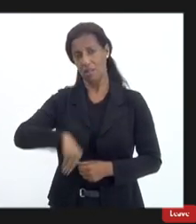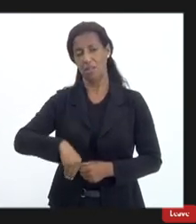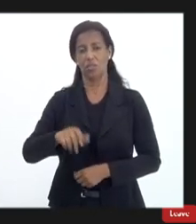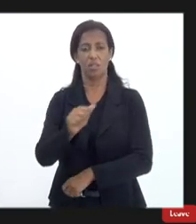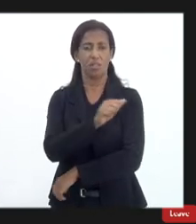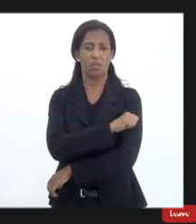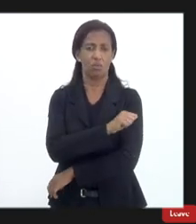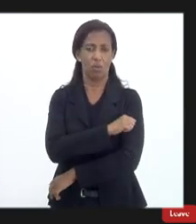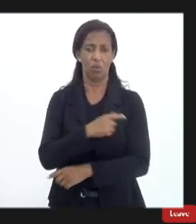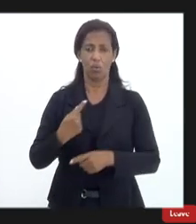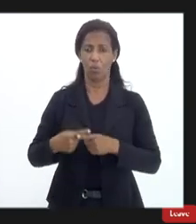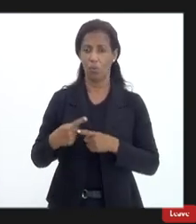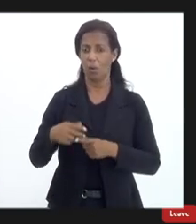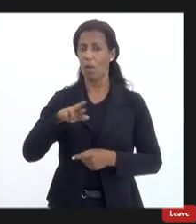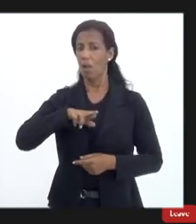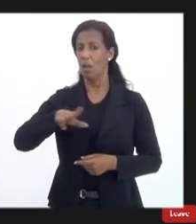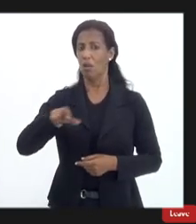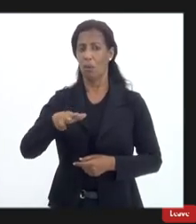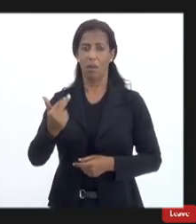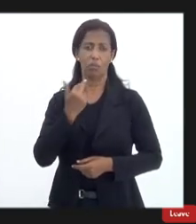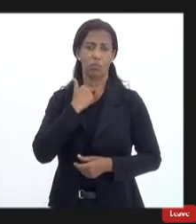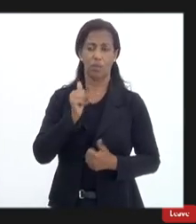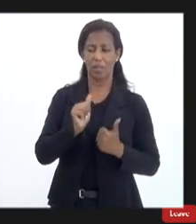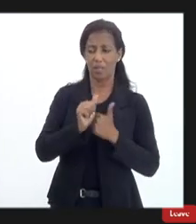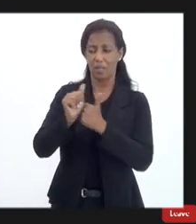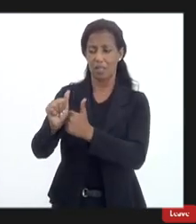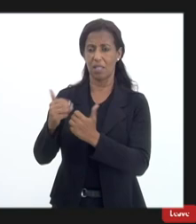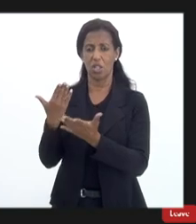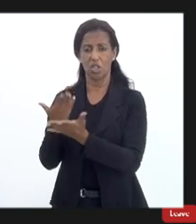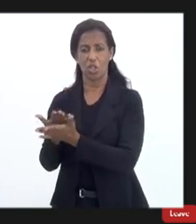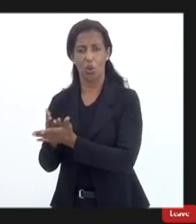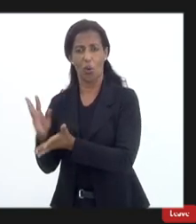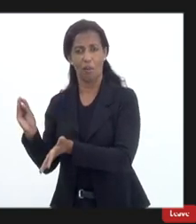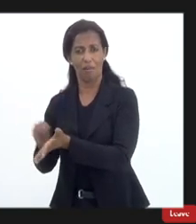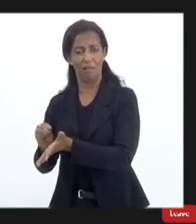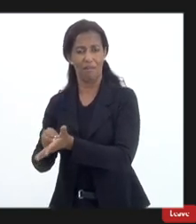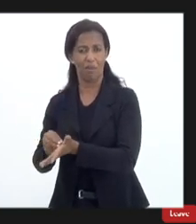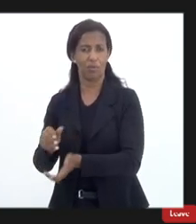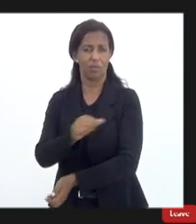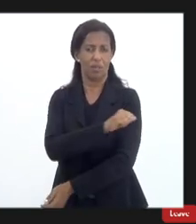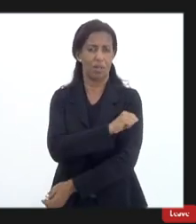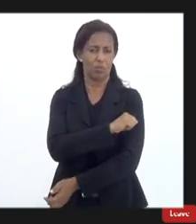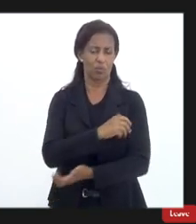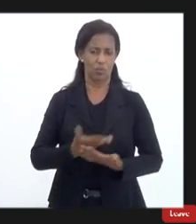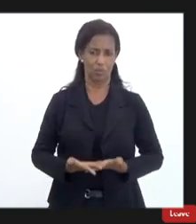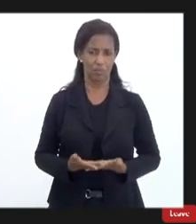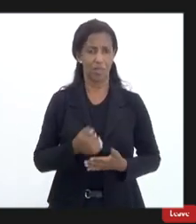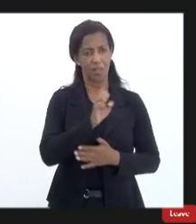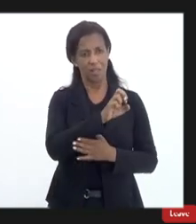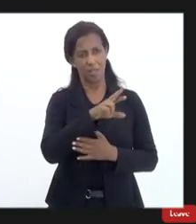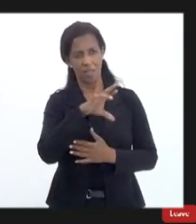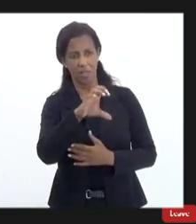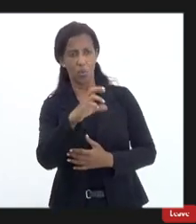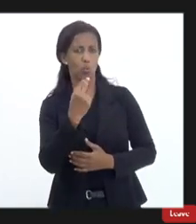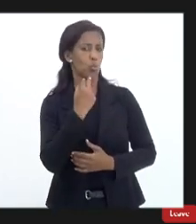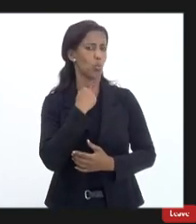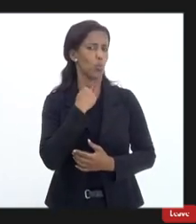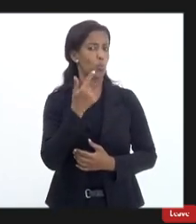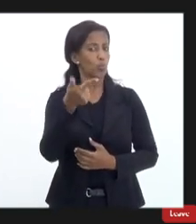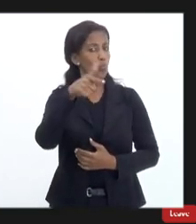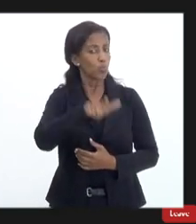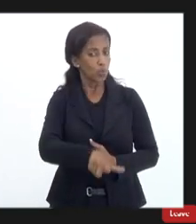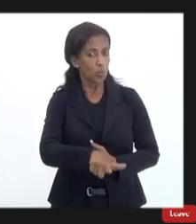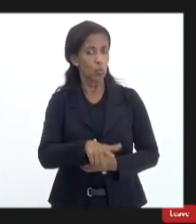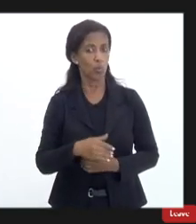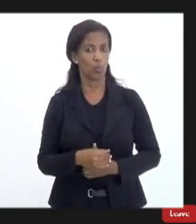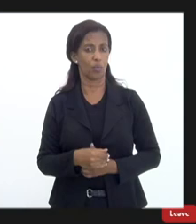alunos. Porque não é possível seguir uma escola sem todos. Não é possível isso. Né? A SEDUC não pode, novamente,